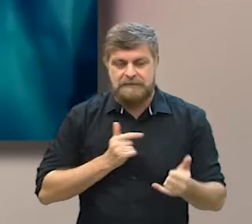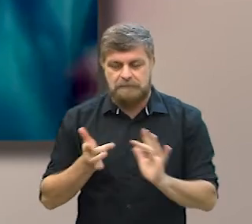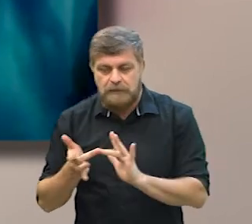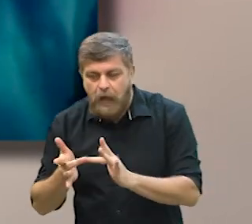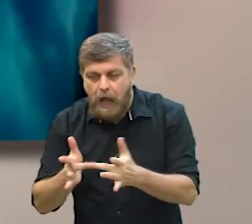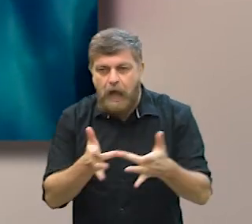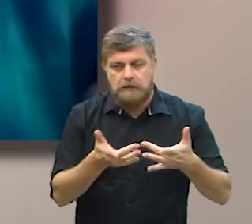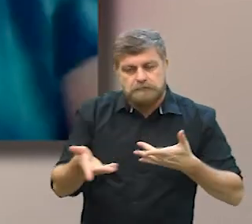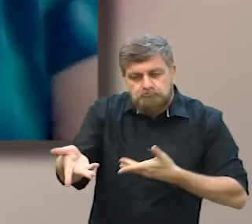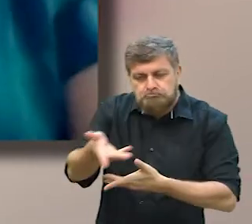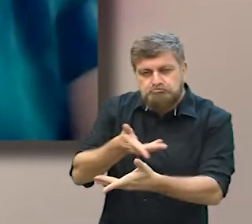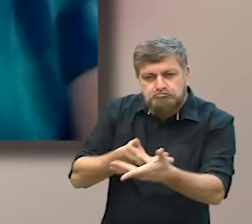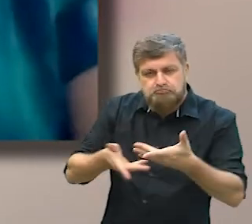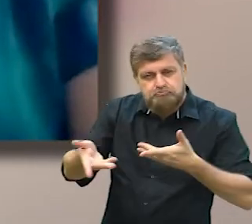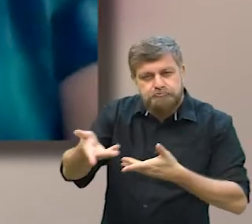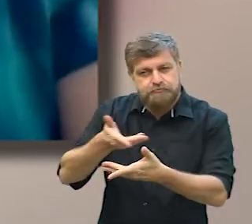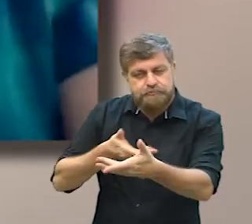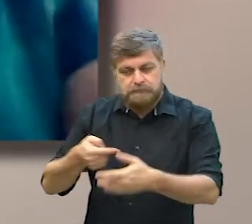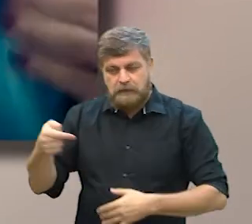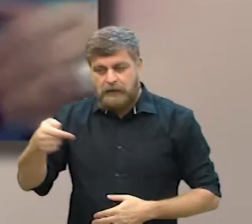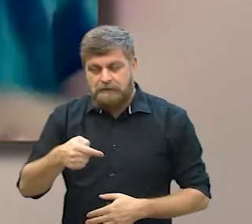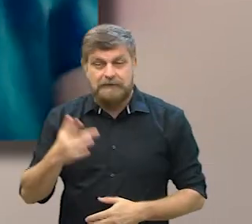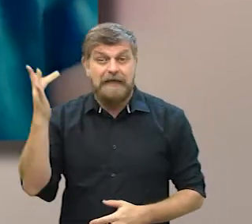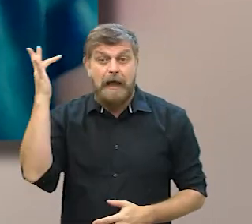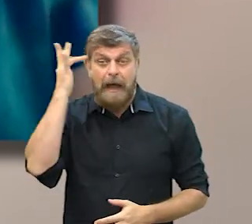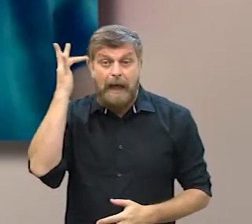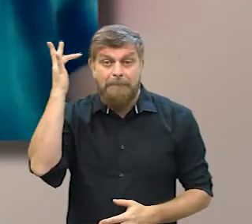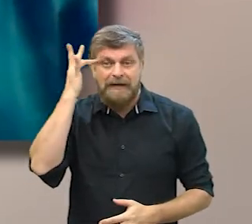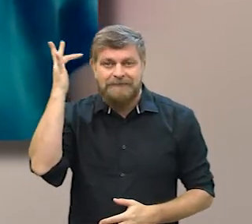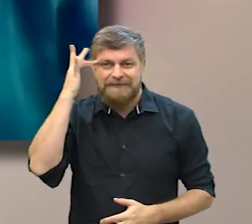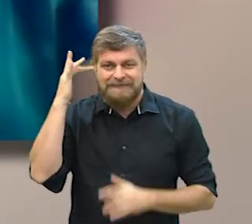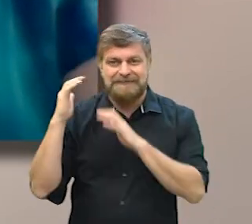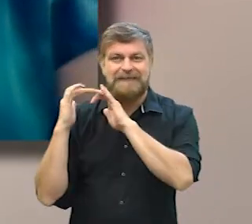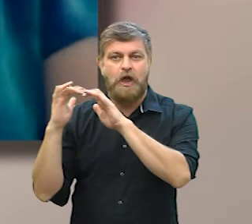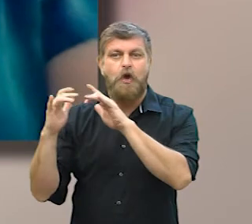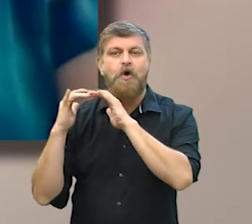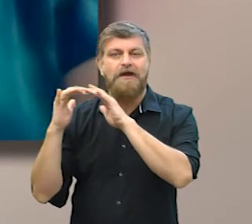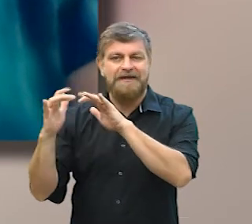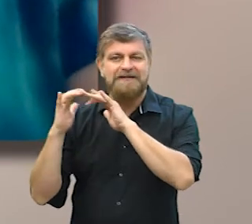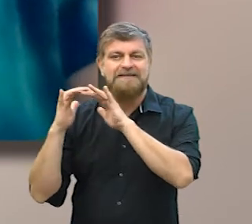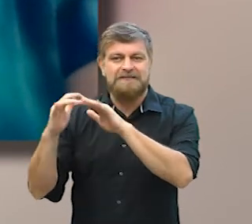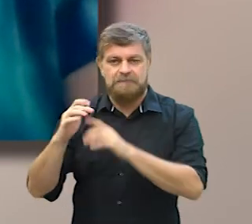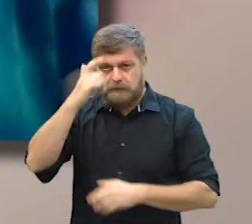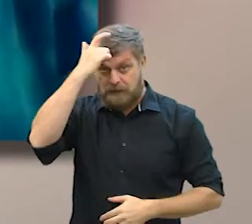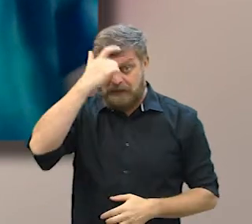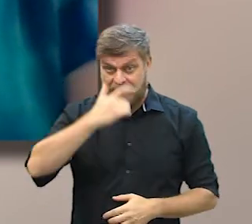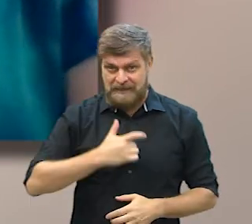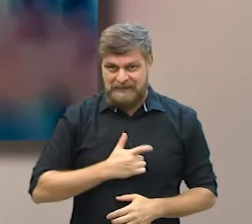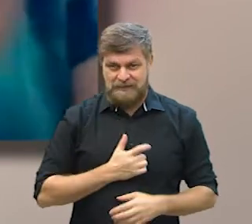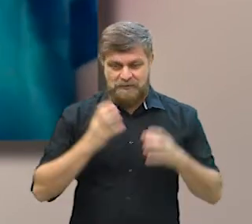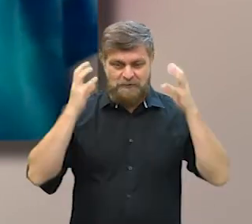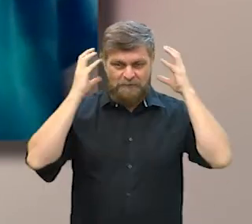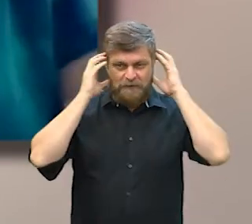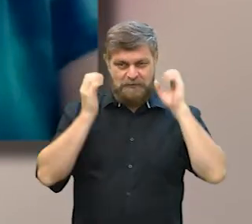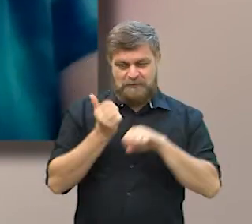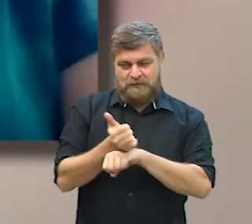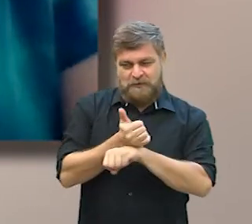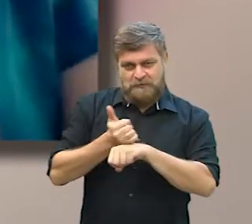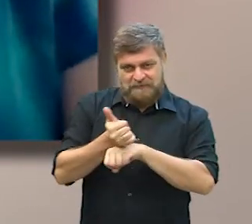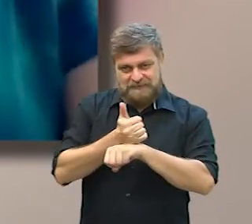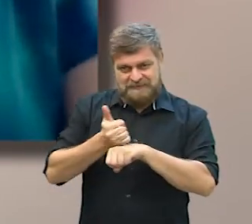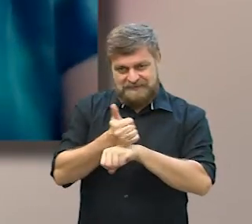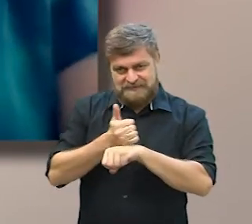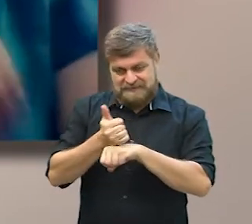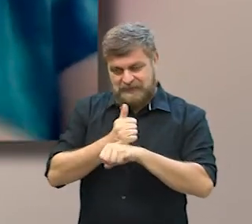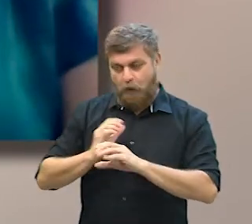brincar, através dessa relação com o meio, ela vai, vamos dizer, amadurecendo os processos cognitivos. E eu,